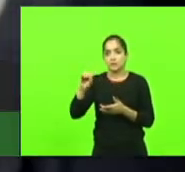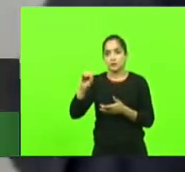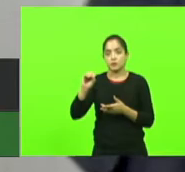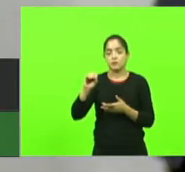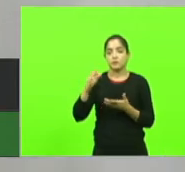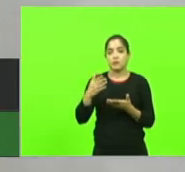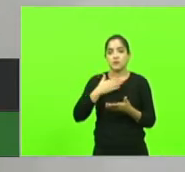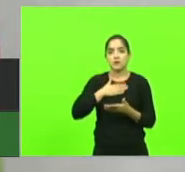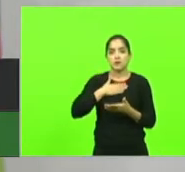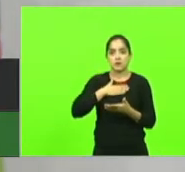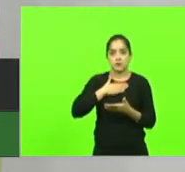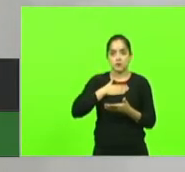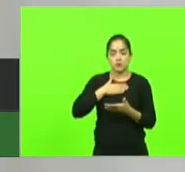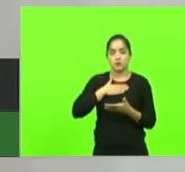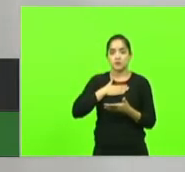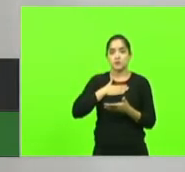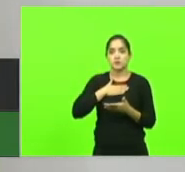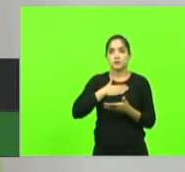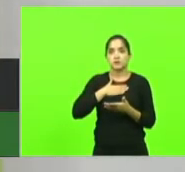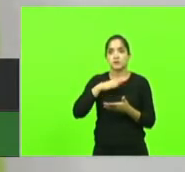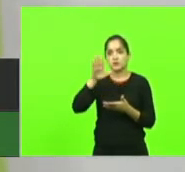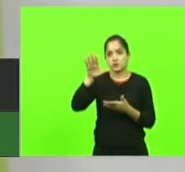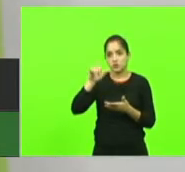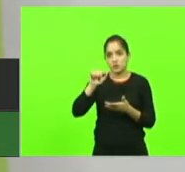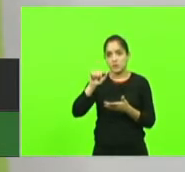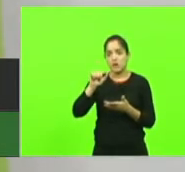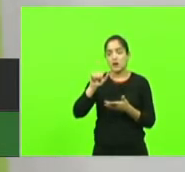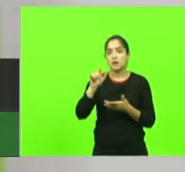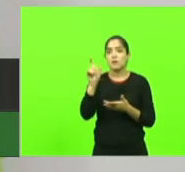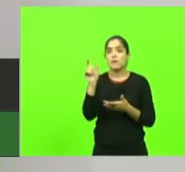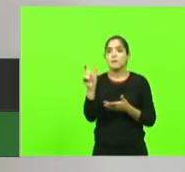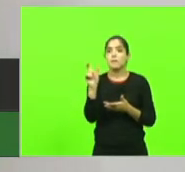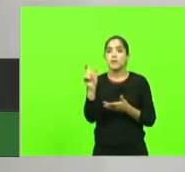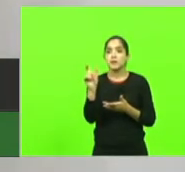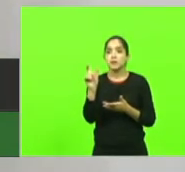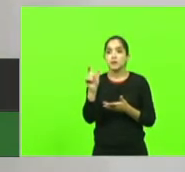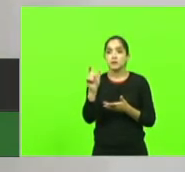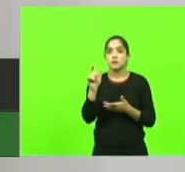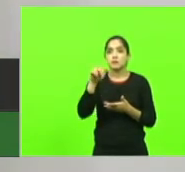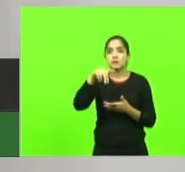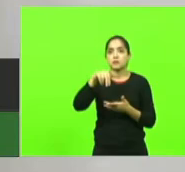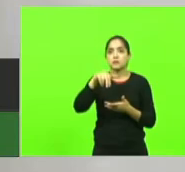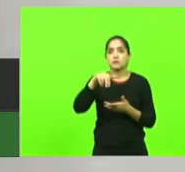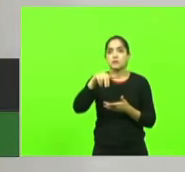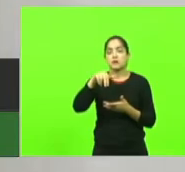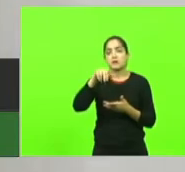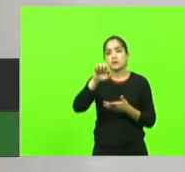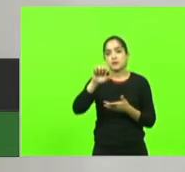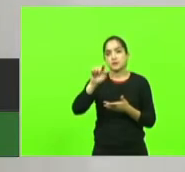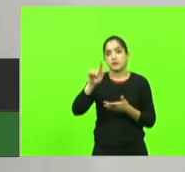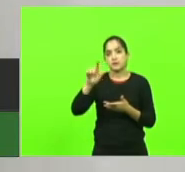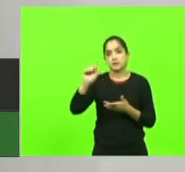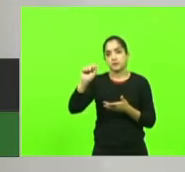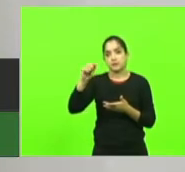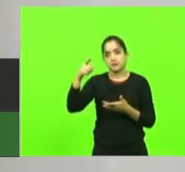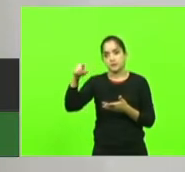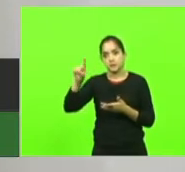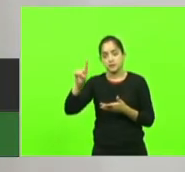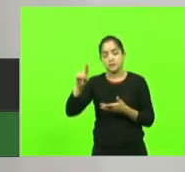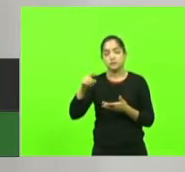ele gosta de ser chamado pelo apelido carinhoso de Fábio Negão. Grande vereador,